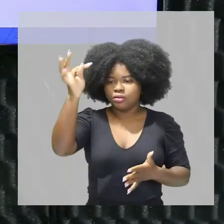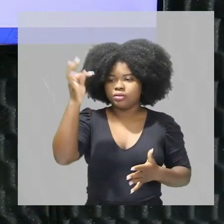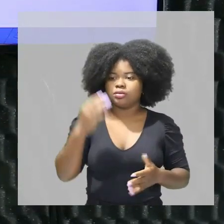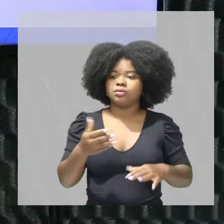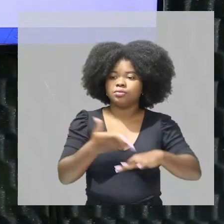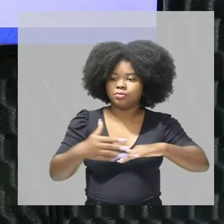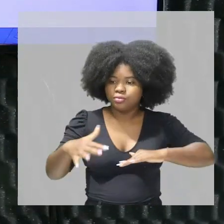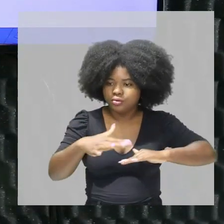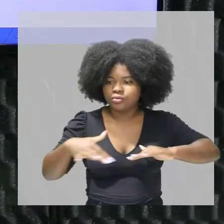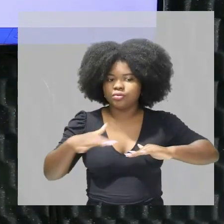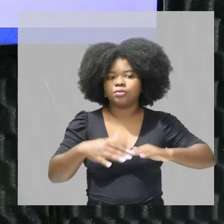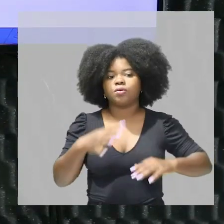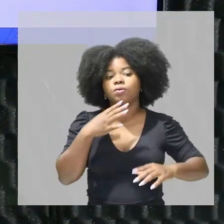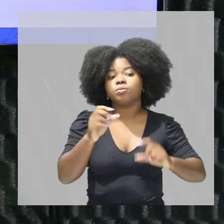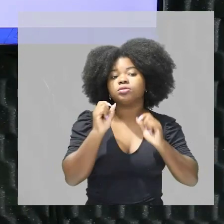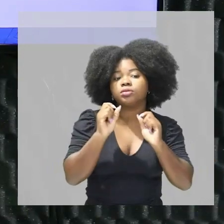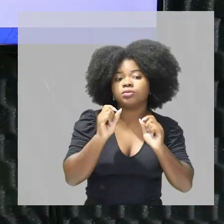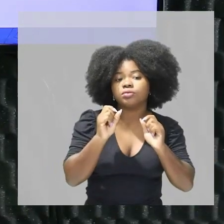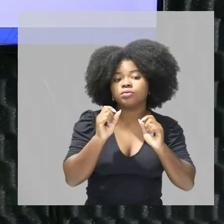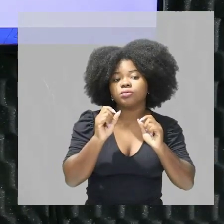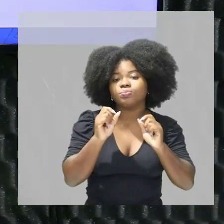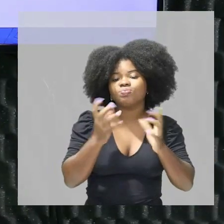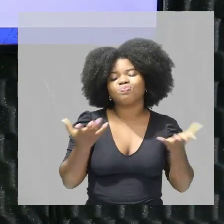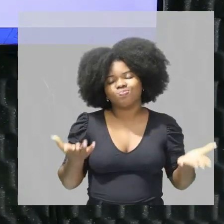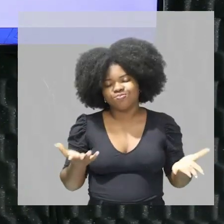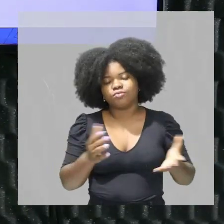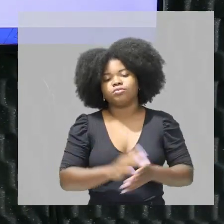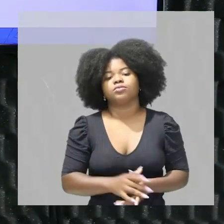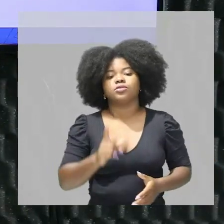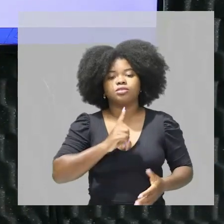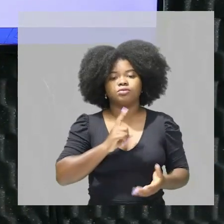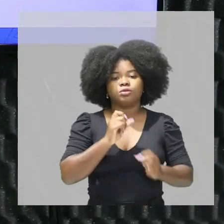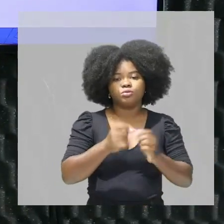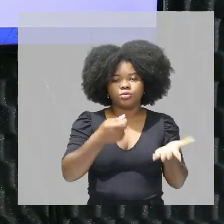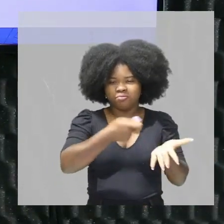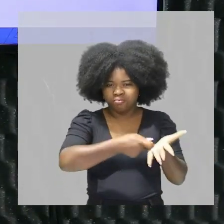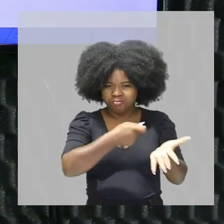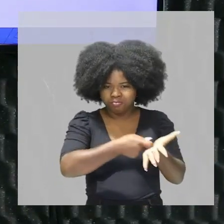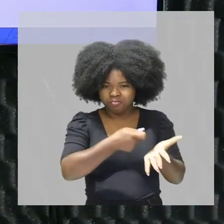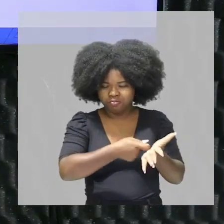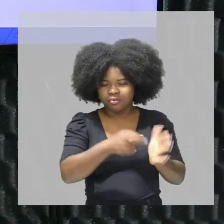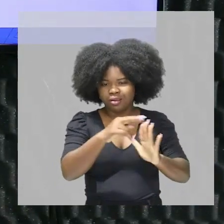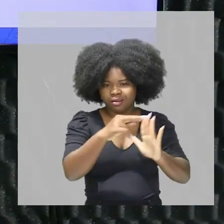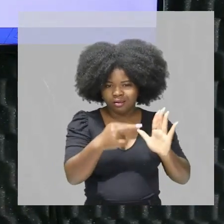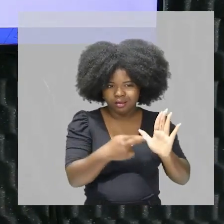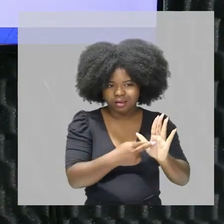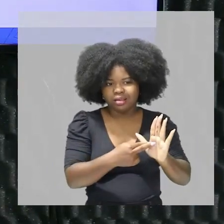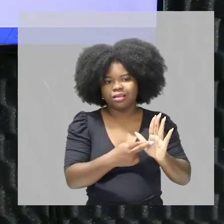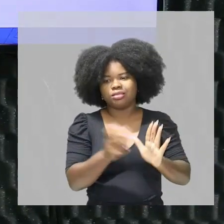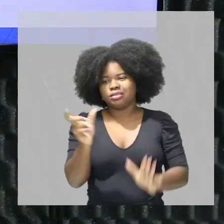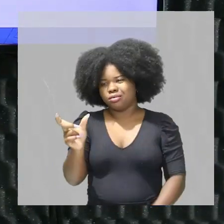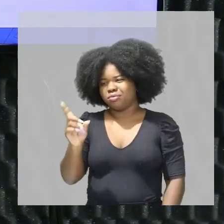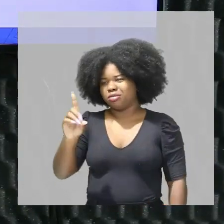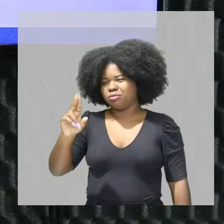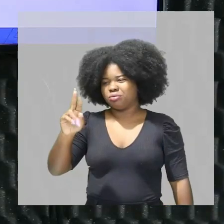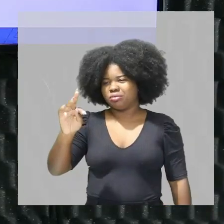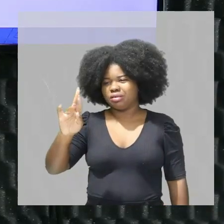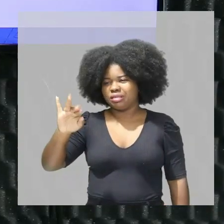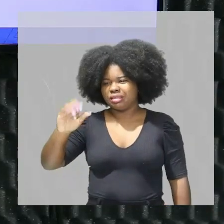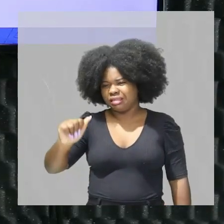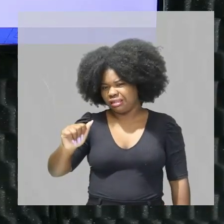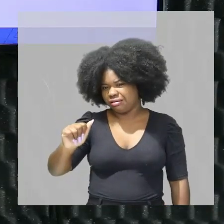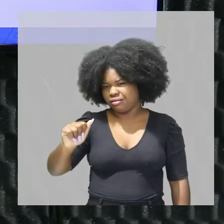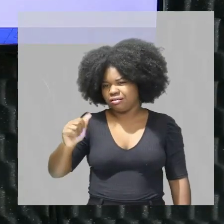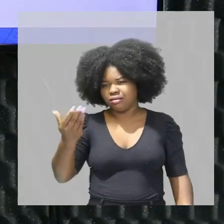contemporânea conhecida como Olha só então nós temos uma doutrina essa palavra doutrina também não gosto muito